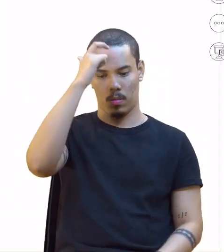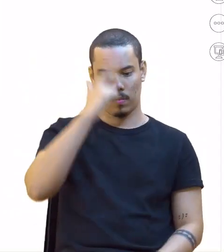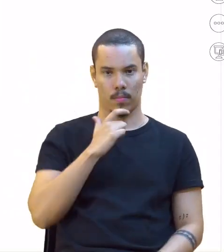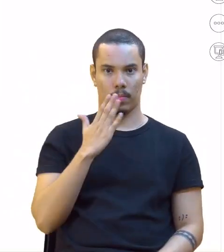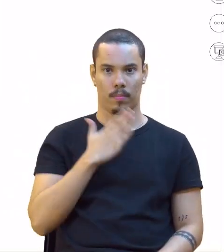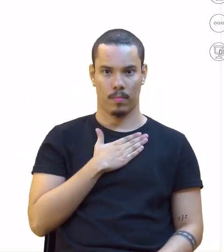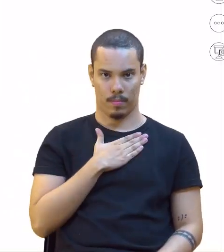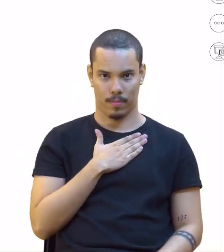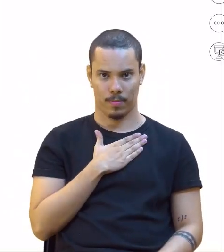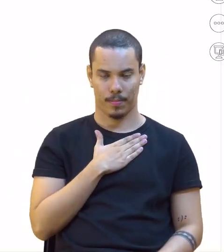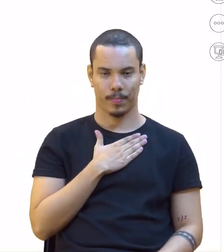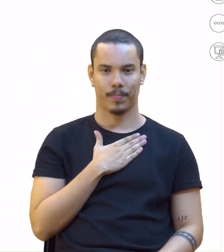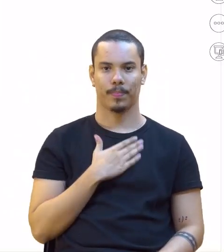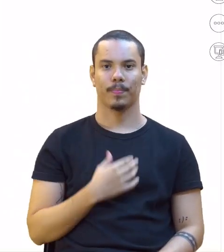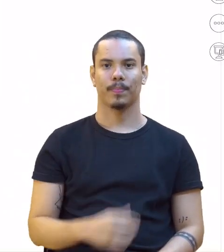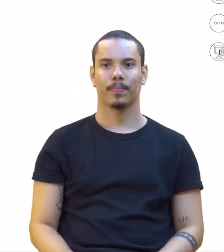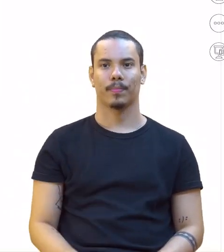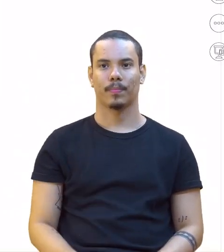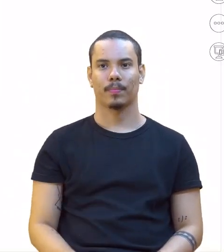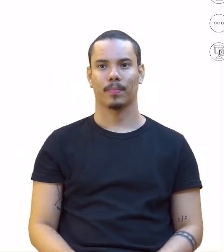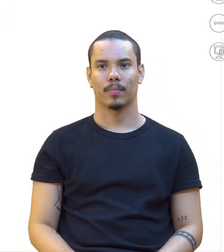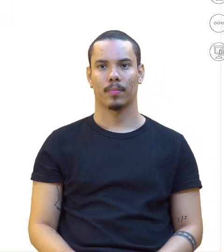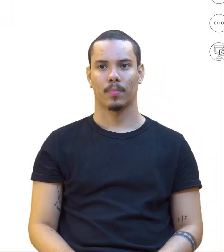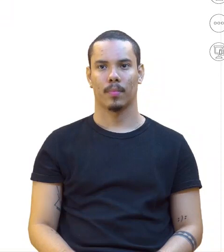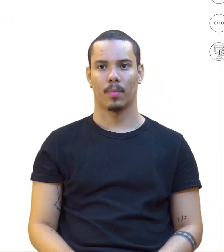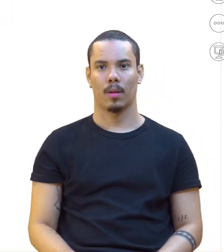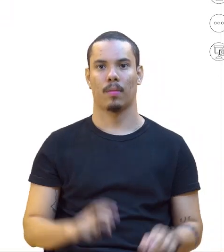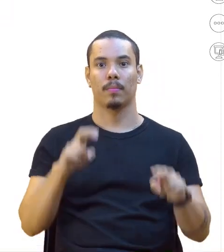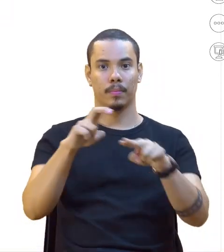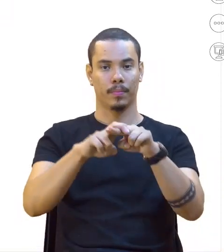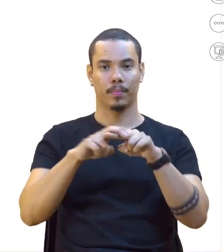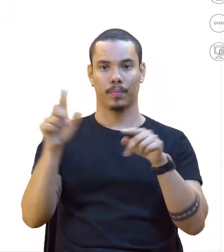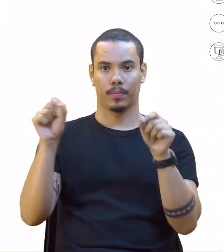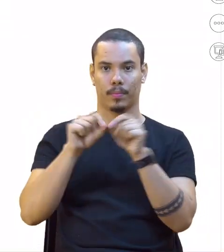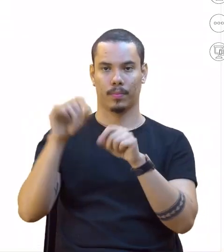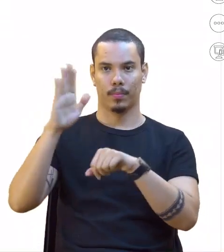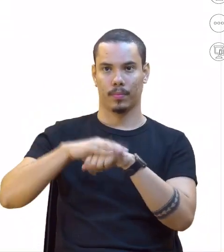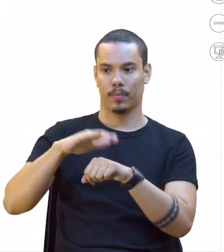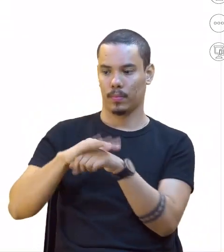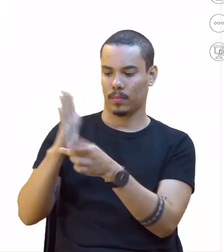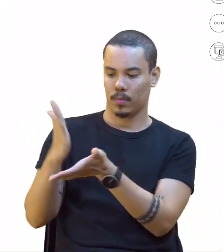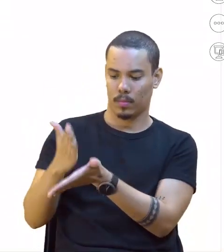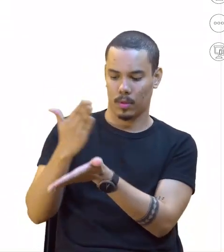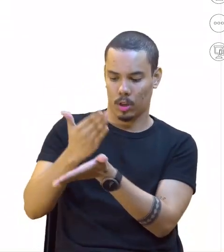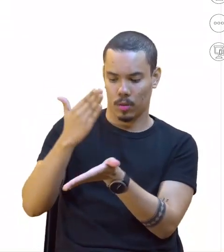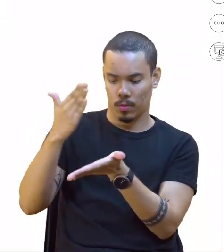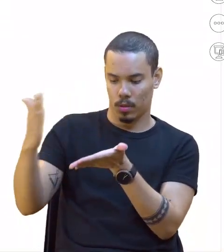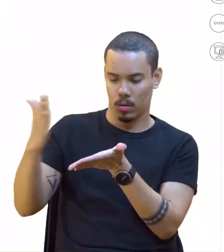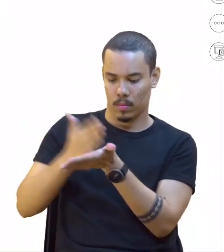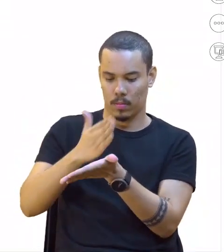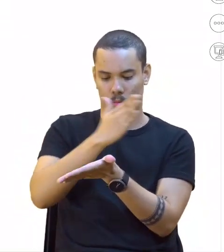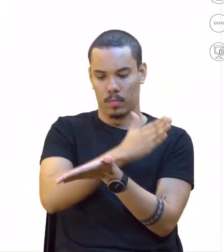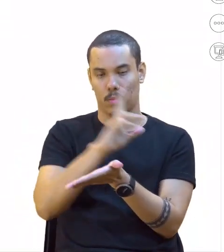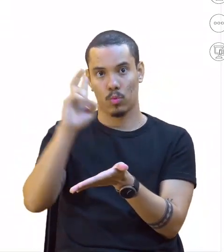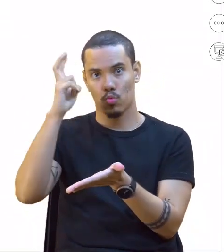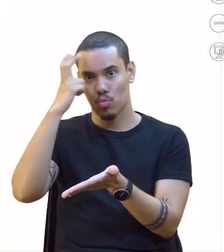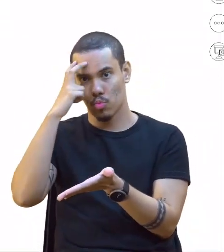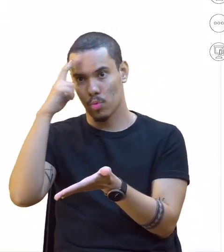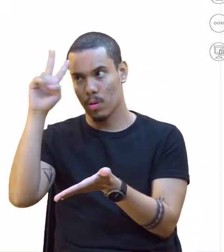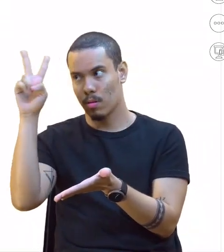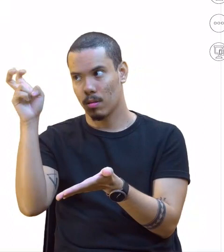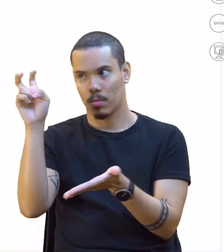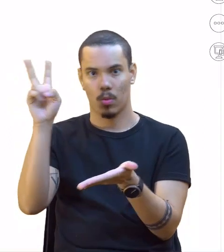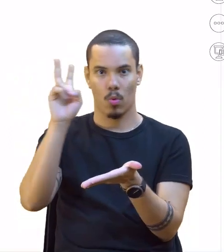Então, ela faz essa divisão aí da cultura com aspas e cultura sem aspas. Uma é